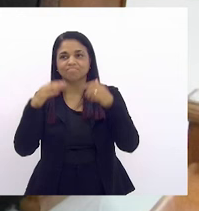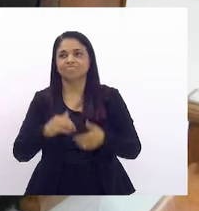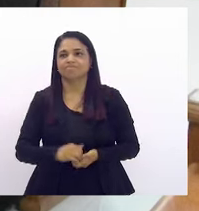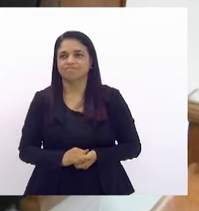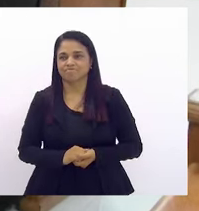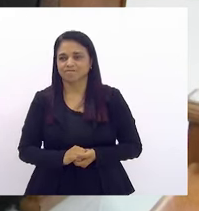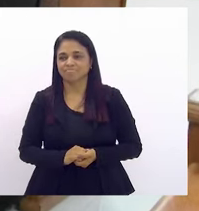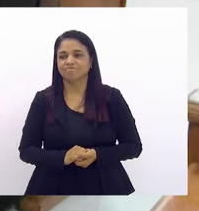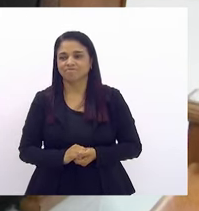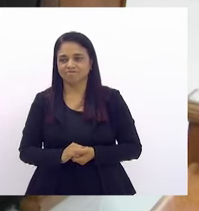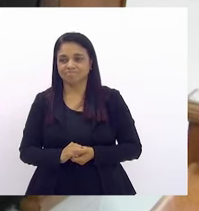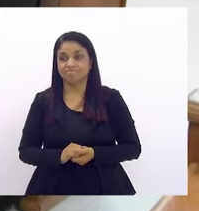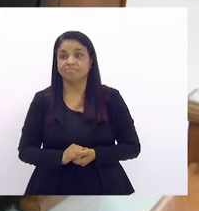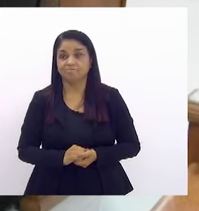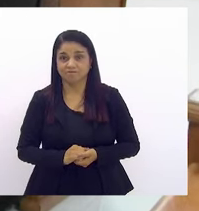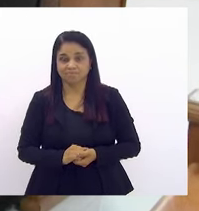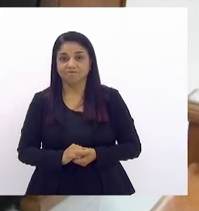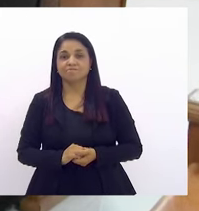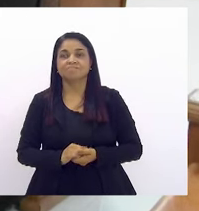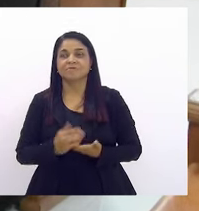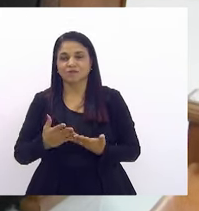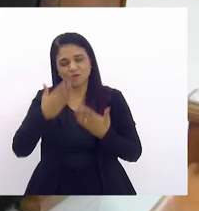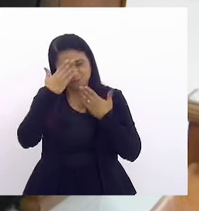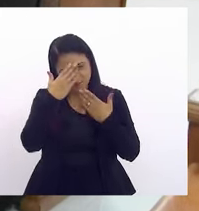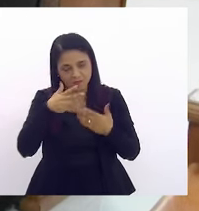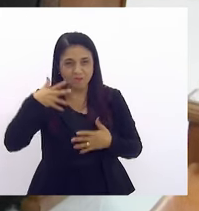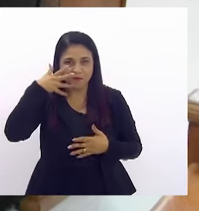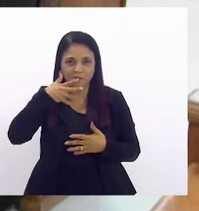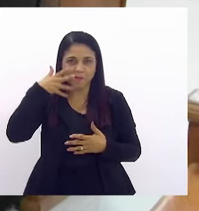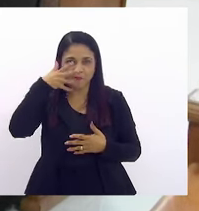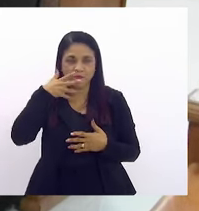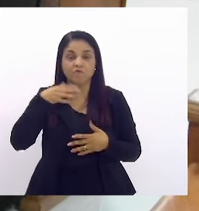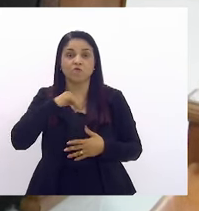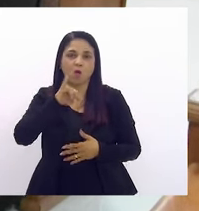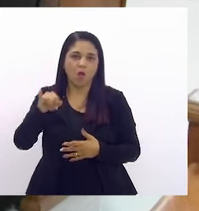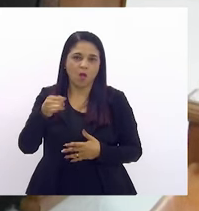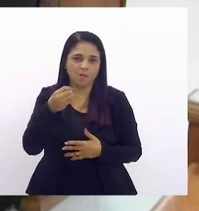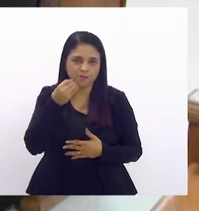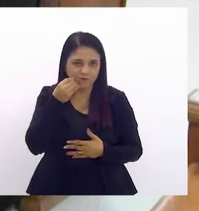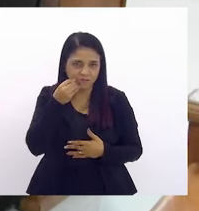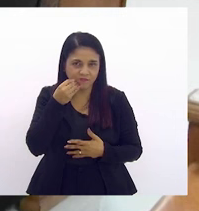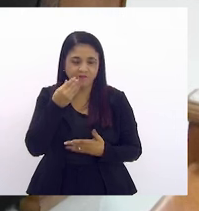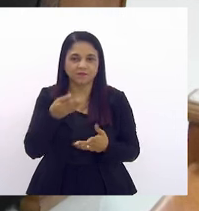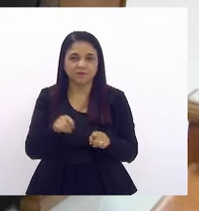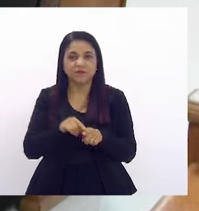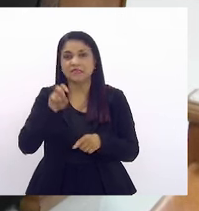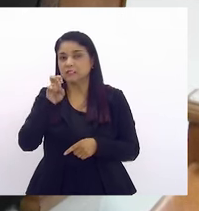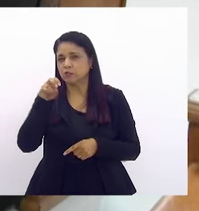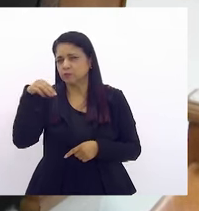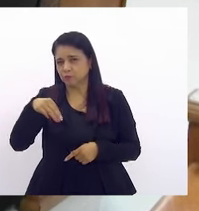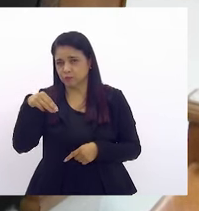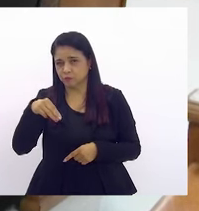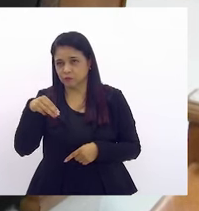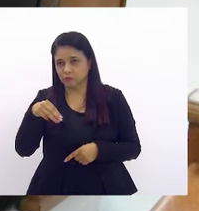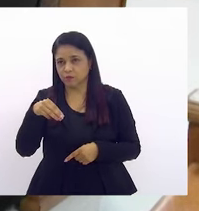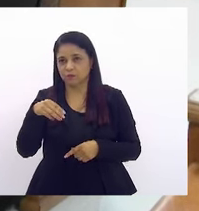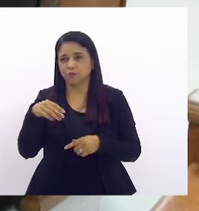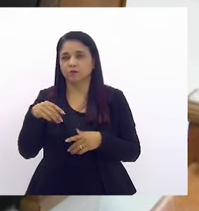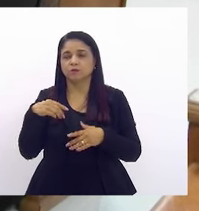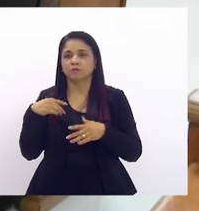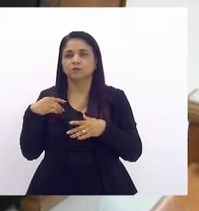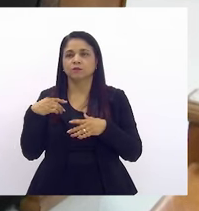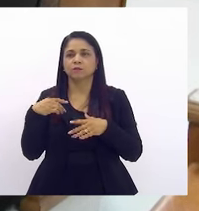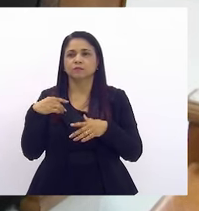Obrigado, vereador, parabéns pela fala. Olha, também vou aproveitar para tirar aqui 5 minutinhos. Diante de todo o trabalho aqui,